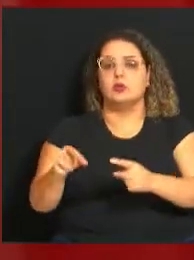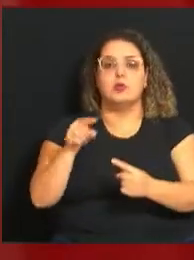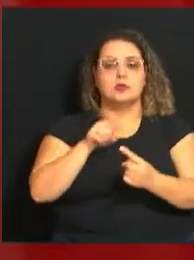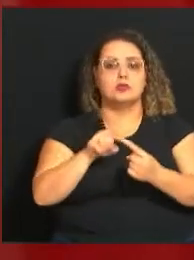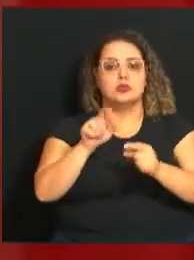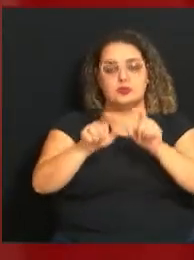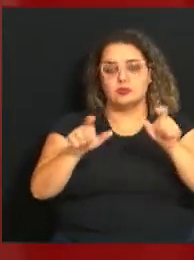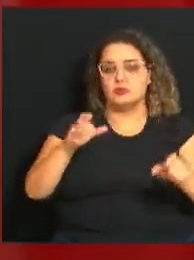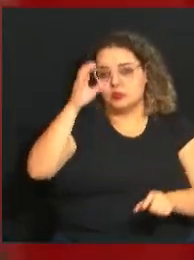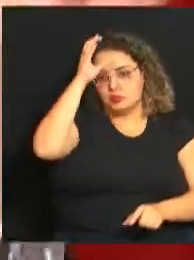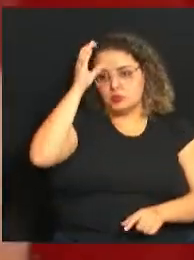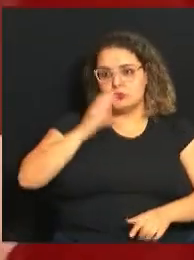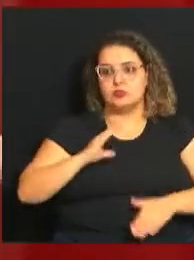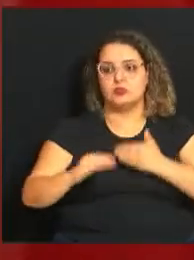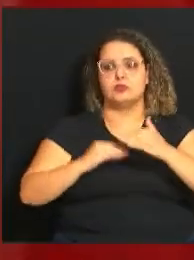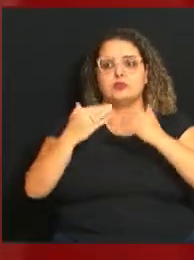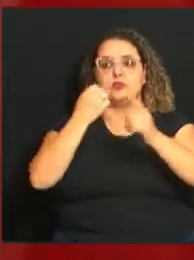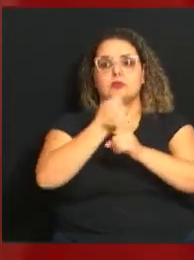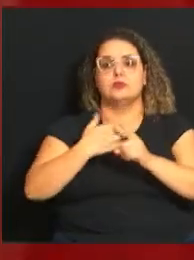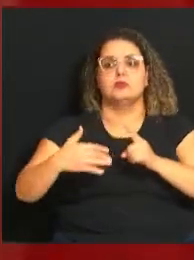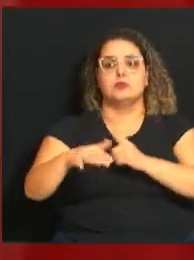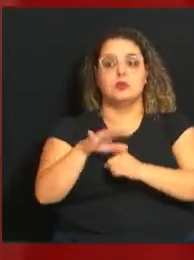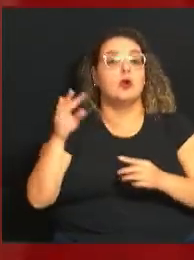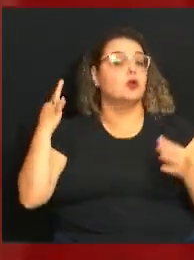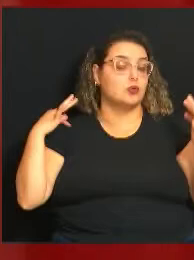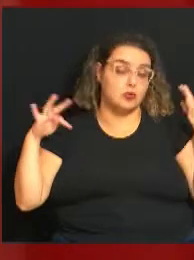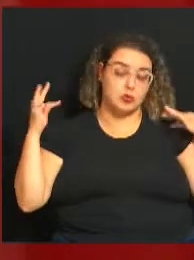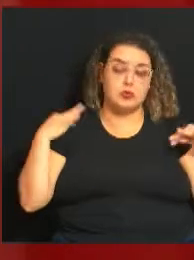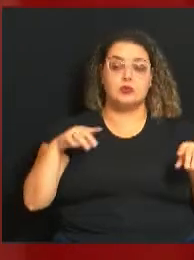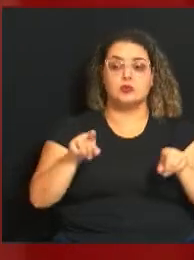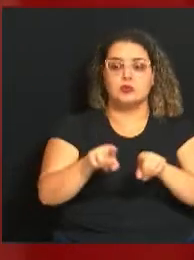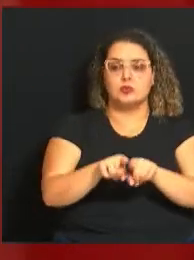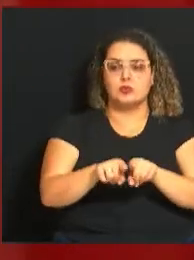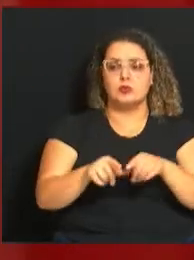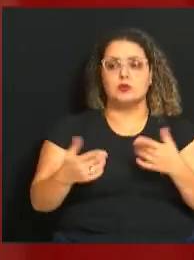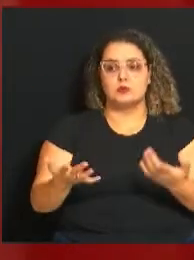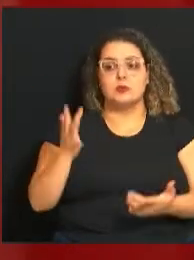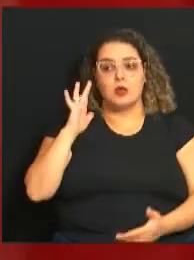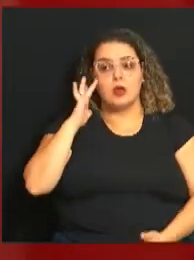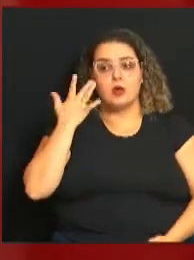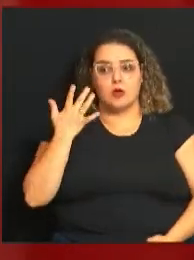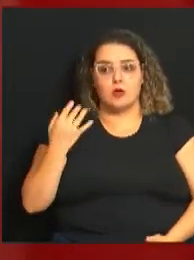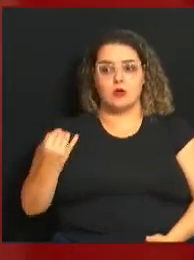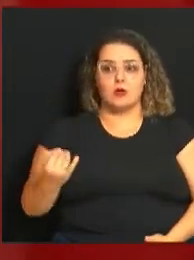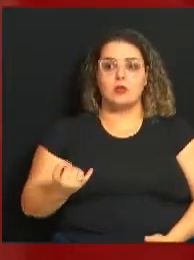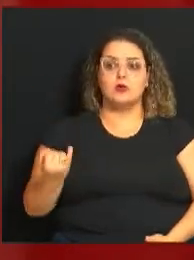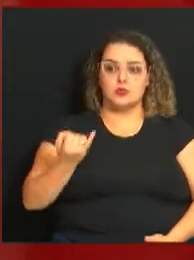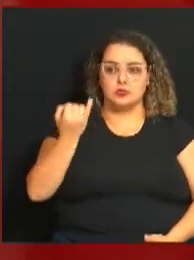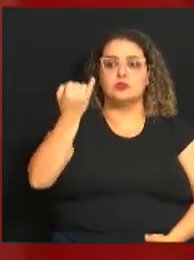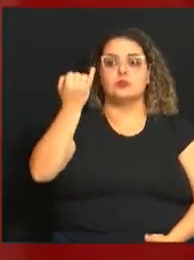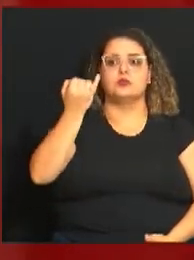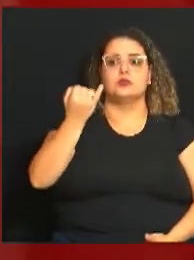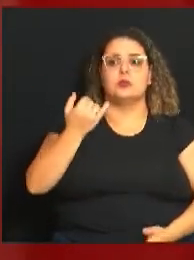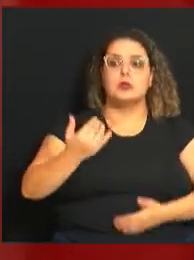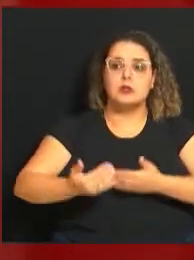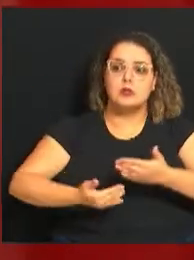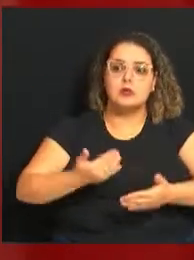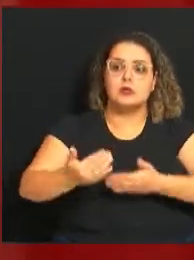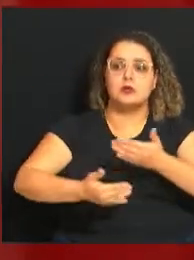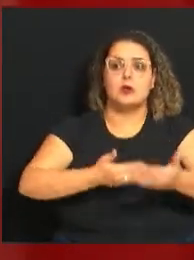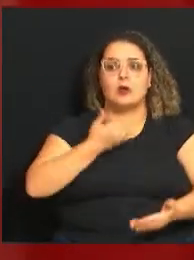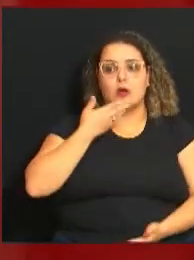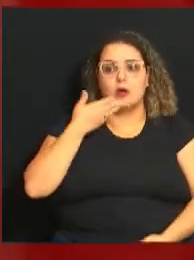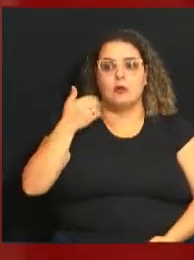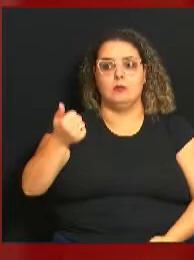econômico, social, um meio turístico também. Então, eu acho que é de extrema relevância esse processo para melhorar